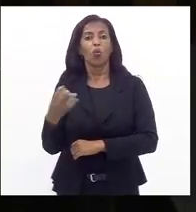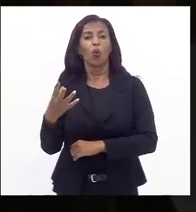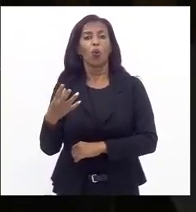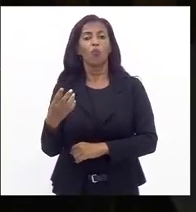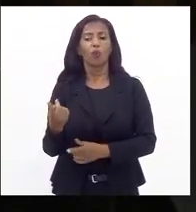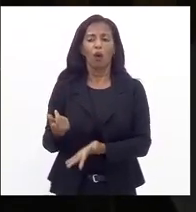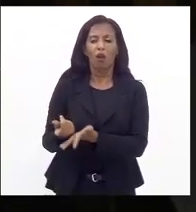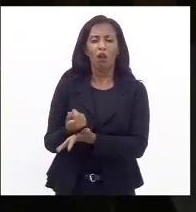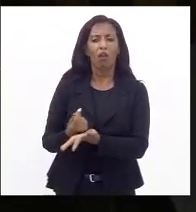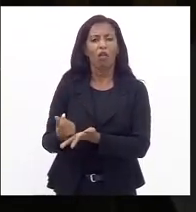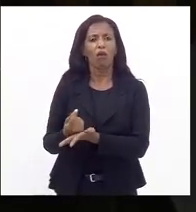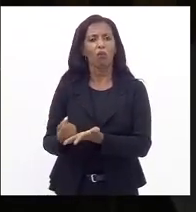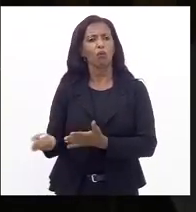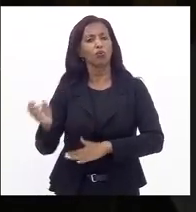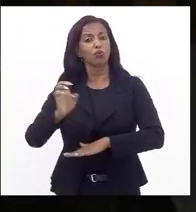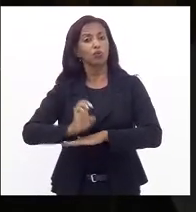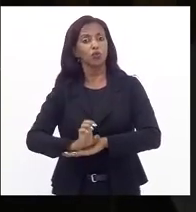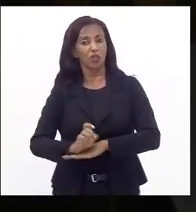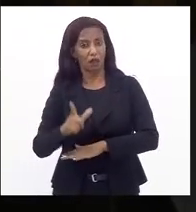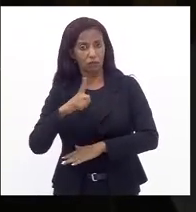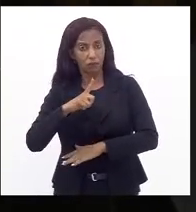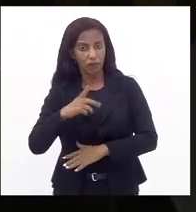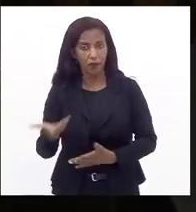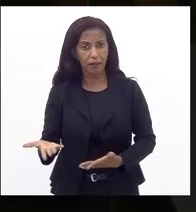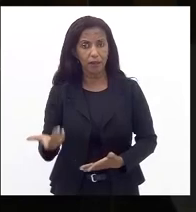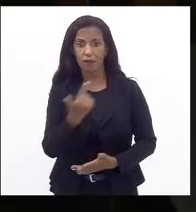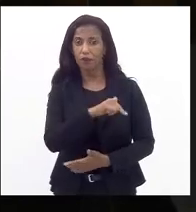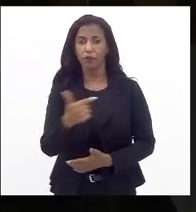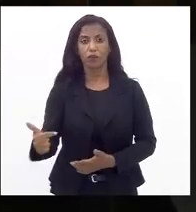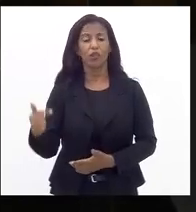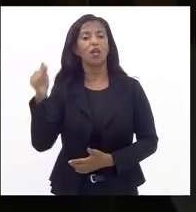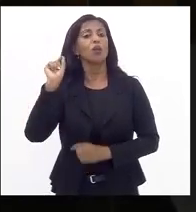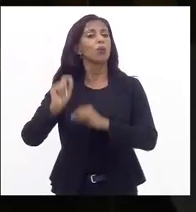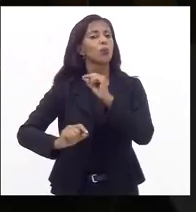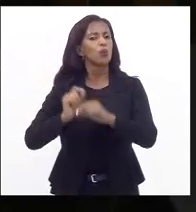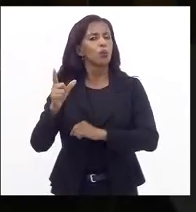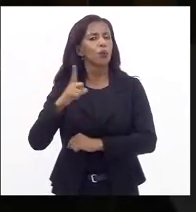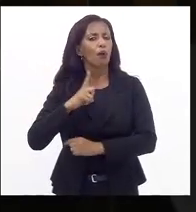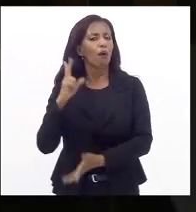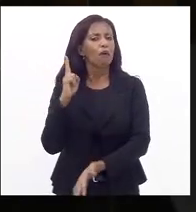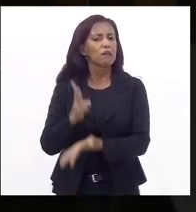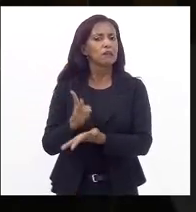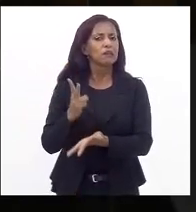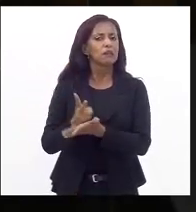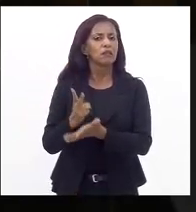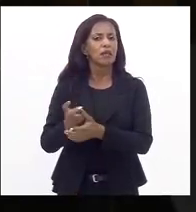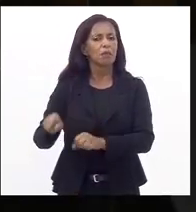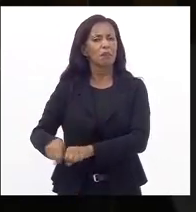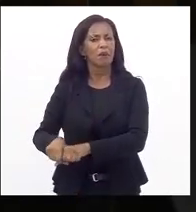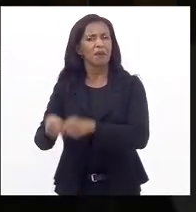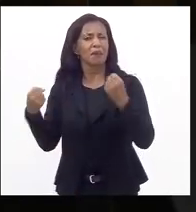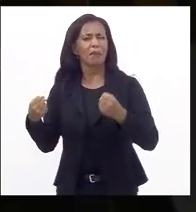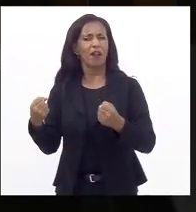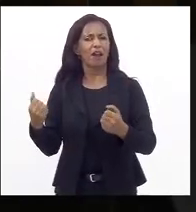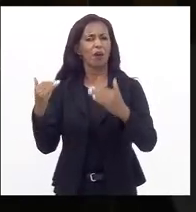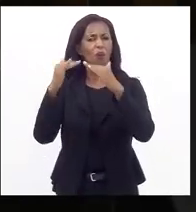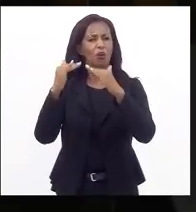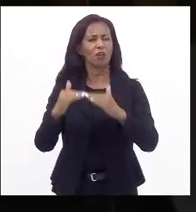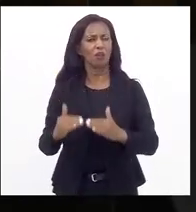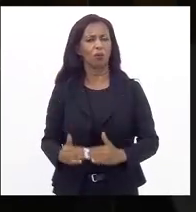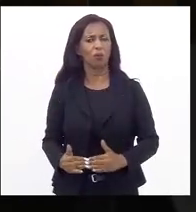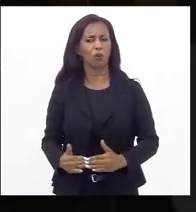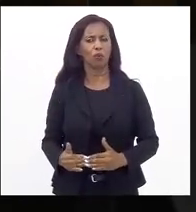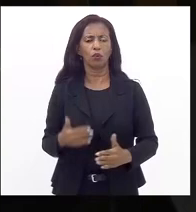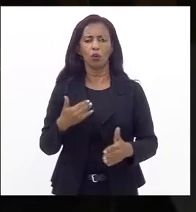do Estado do Rio de Janeiro e se a fio com eles não tem o afirmo que tem aqui é sempre para quebrar qualquer acordo que